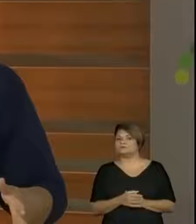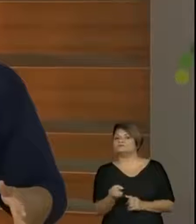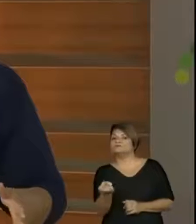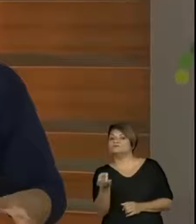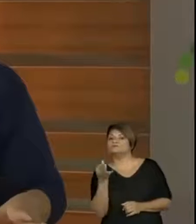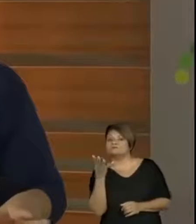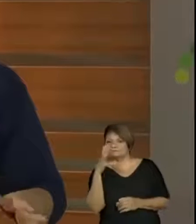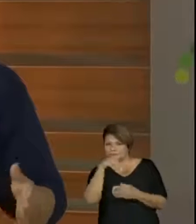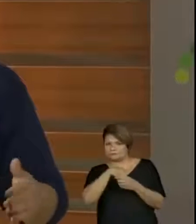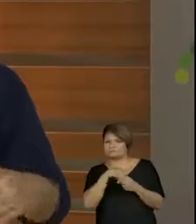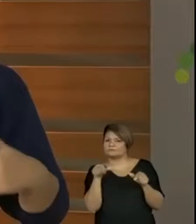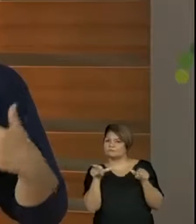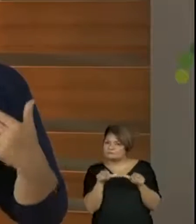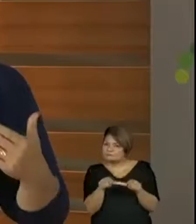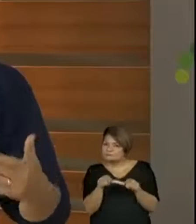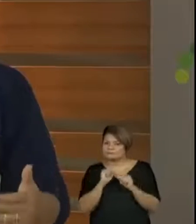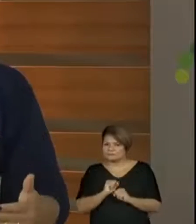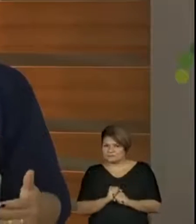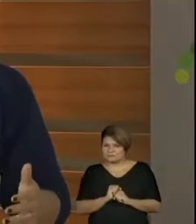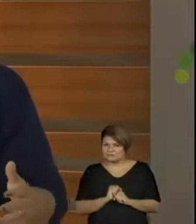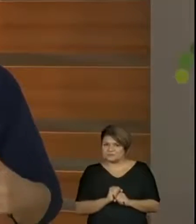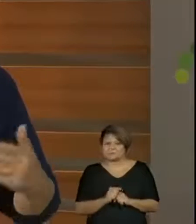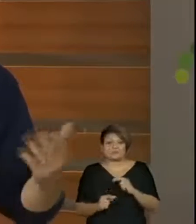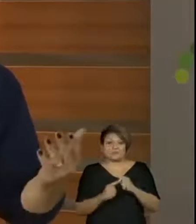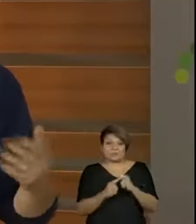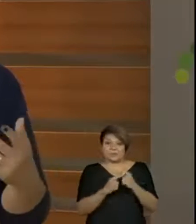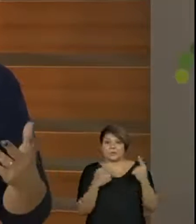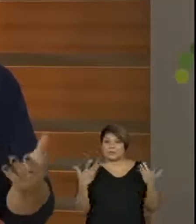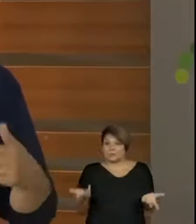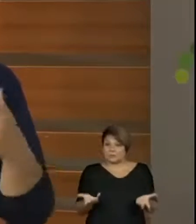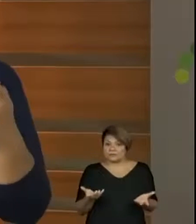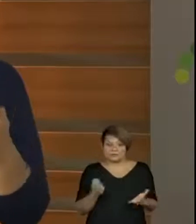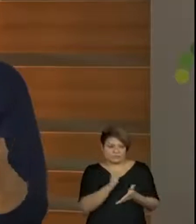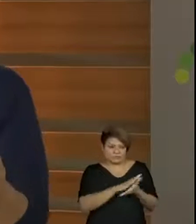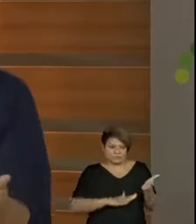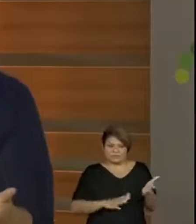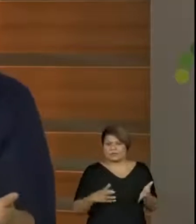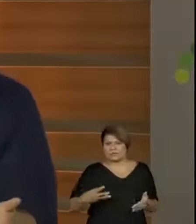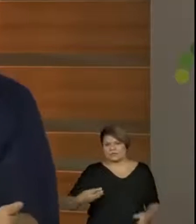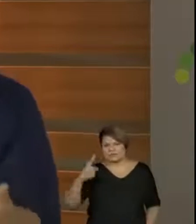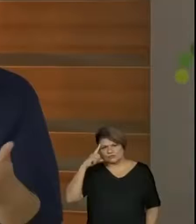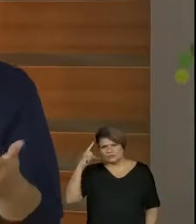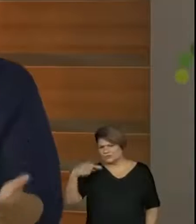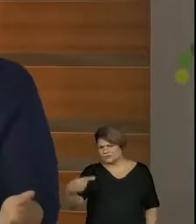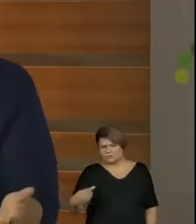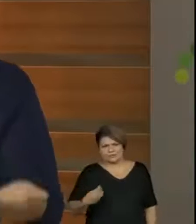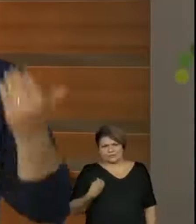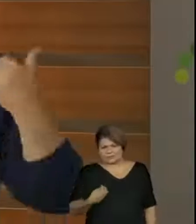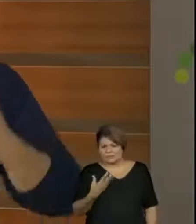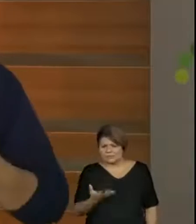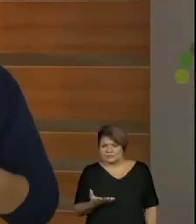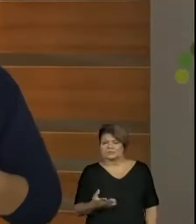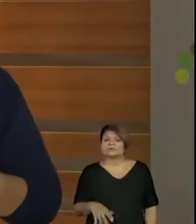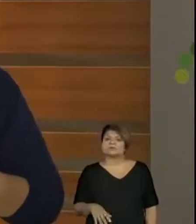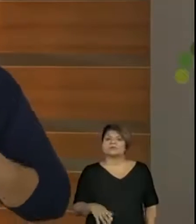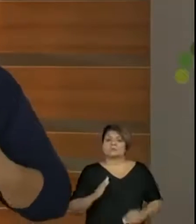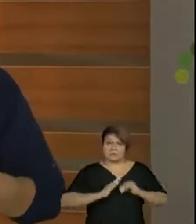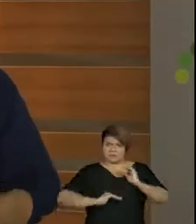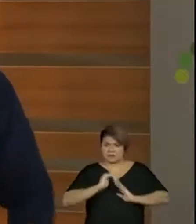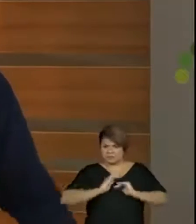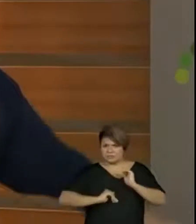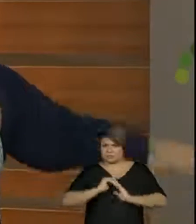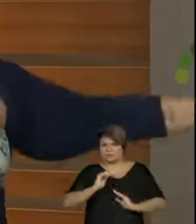está em cada cédula. Para quando a gente tiver as atividades em situações de vivência, como você já faz às vezes na prática, a gente